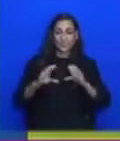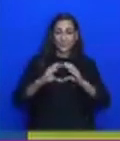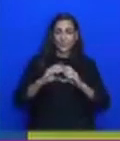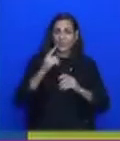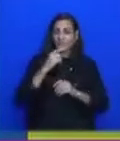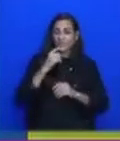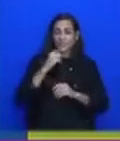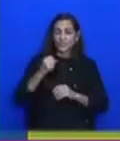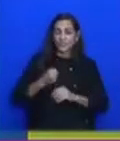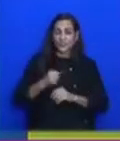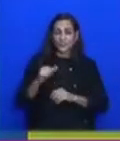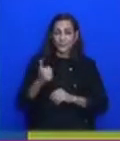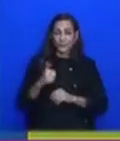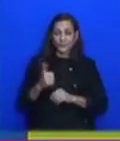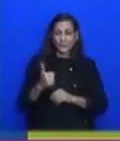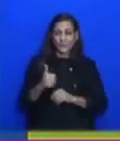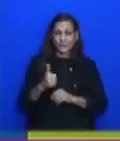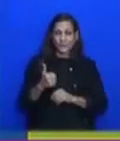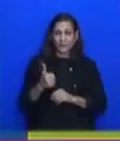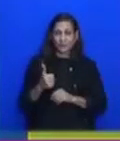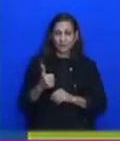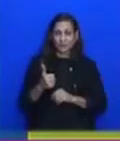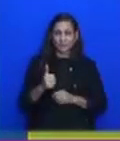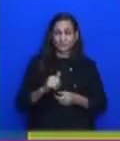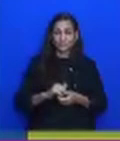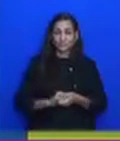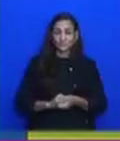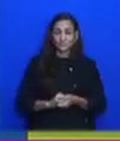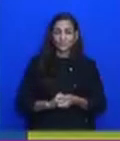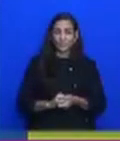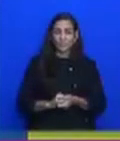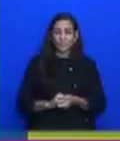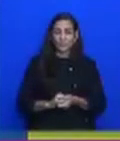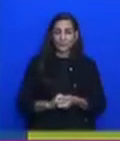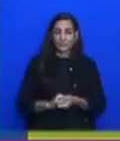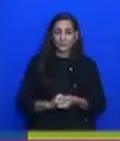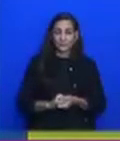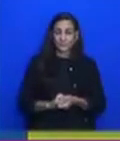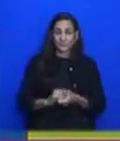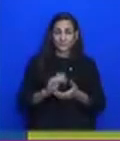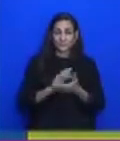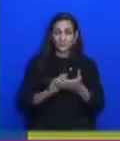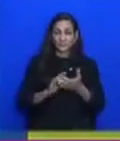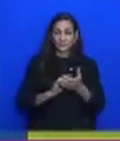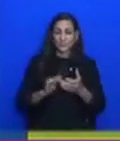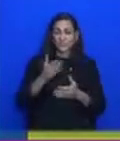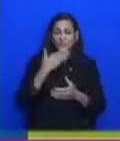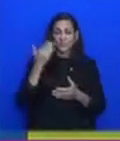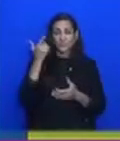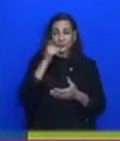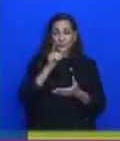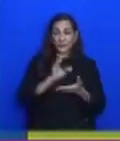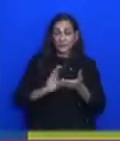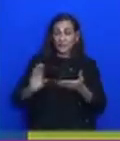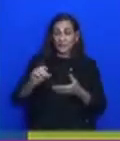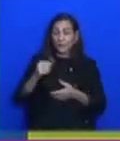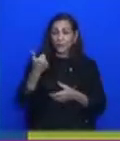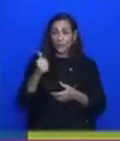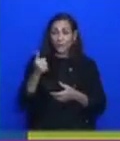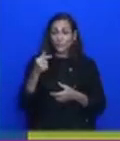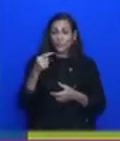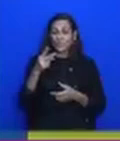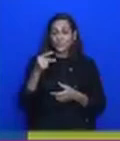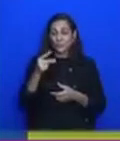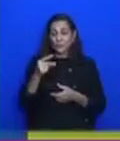Bola vermelha, número 11. Vermelha, 11. Na Loto Fácil você ganha, acertando 11, 12,